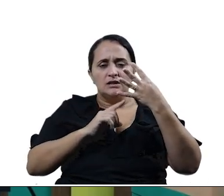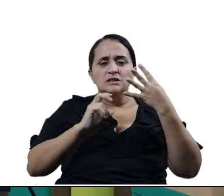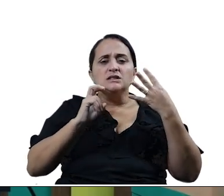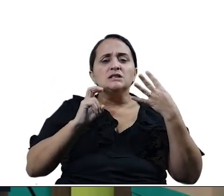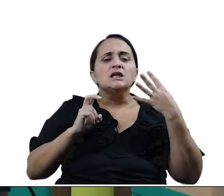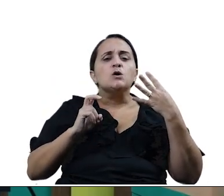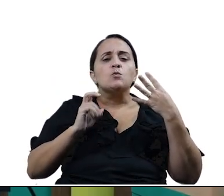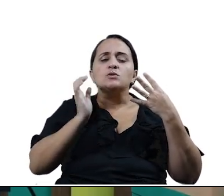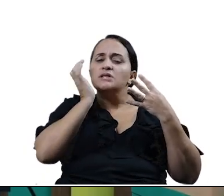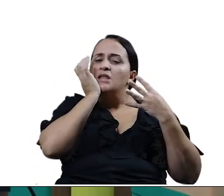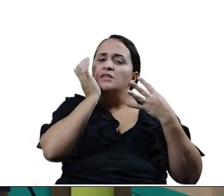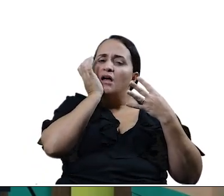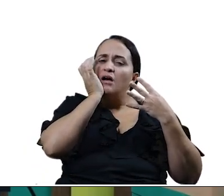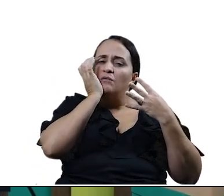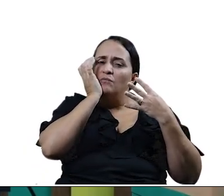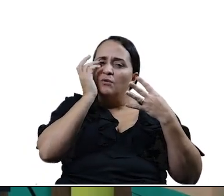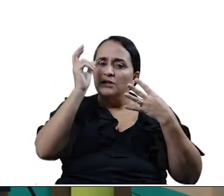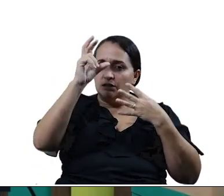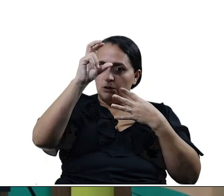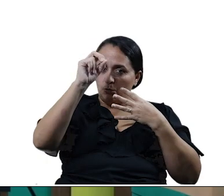a forma de escrita.